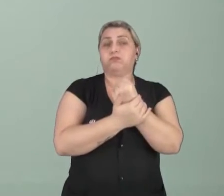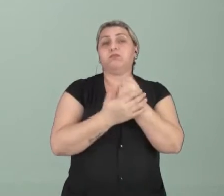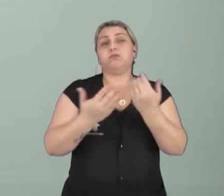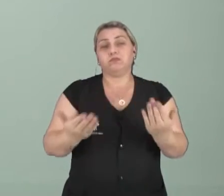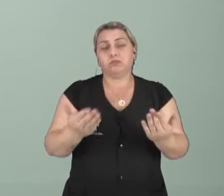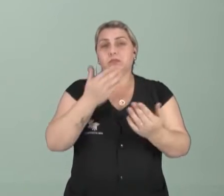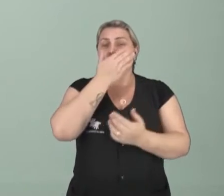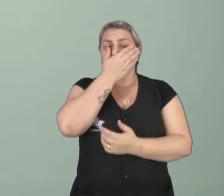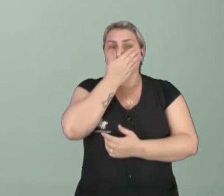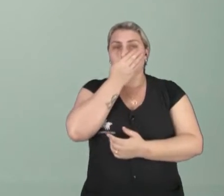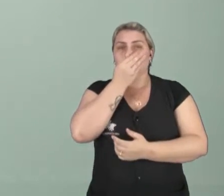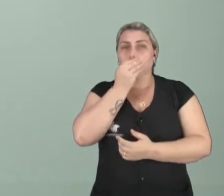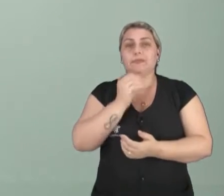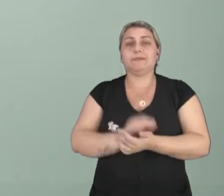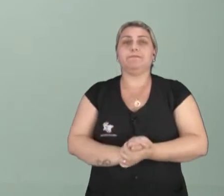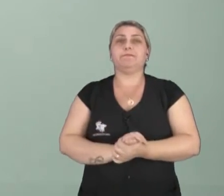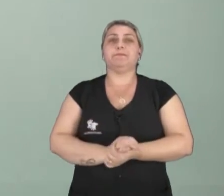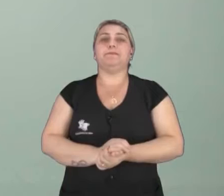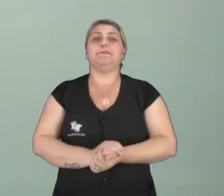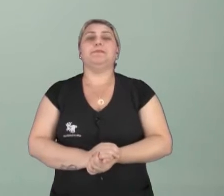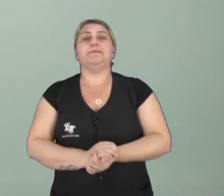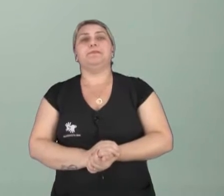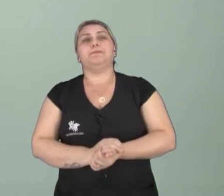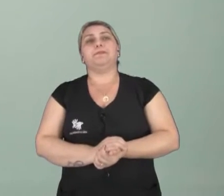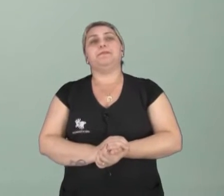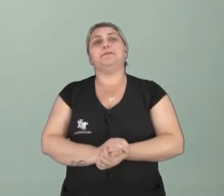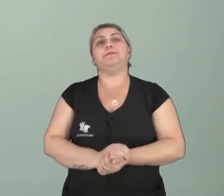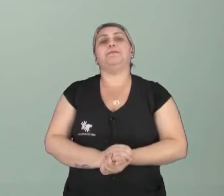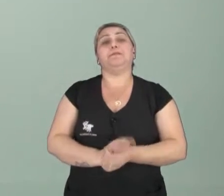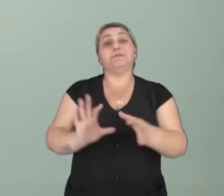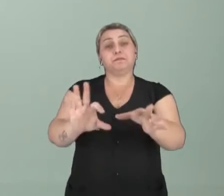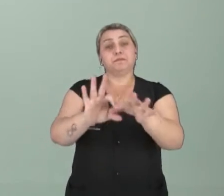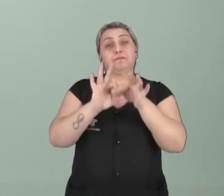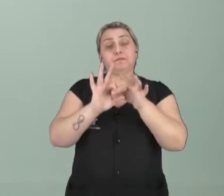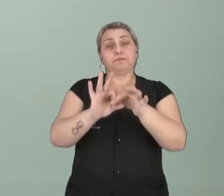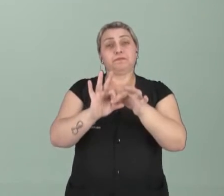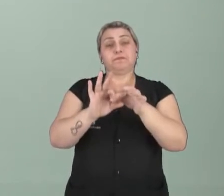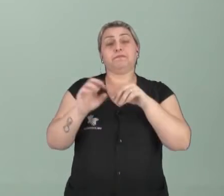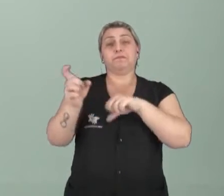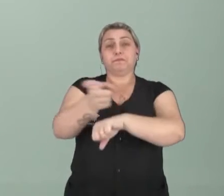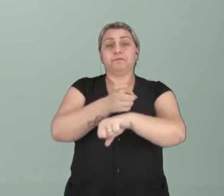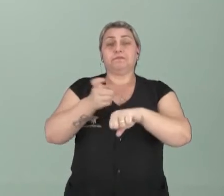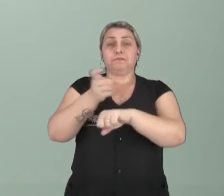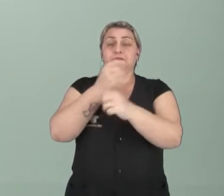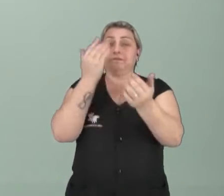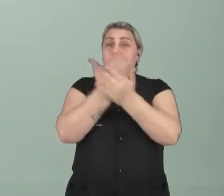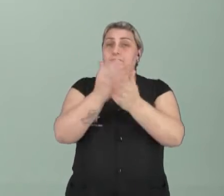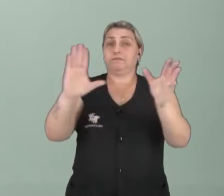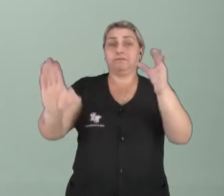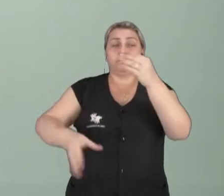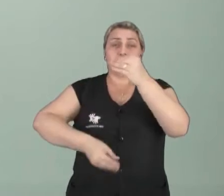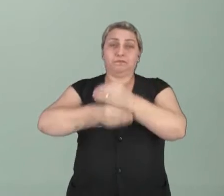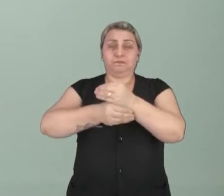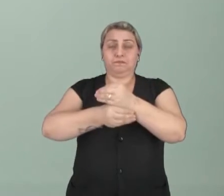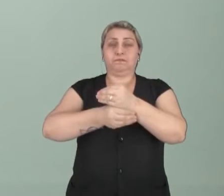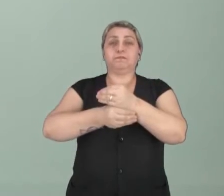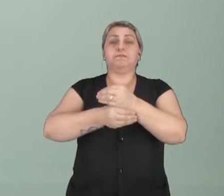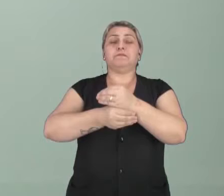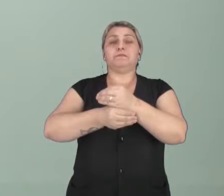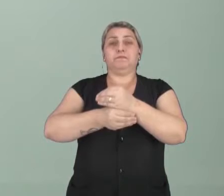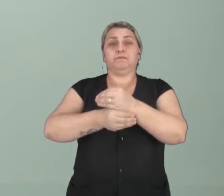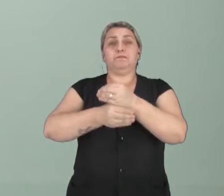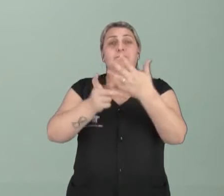sentido completo são essas que terminam aí a São essas subordinadas que terminam a que complementam a